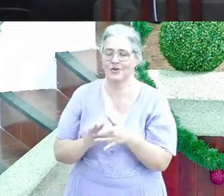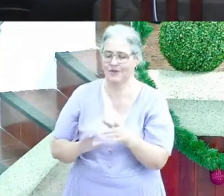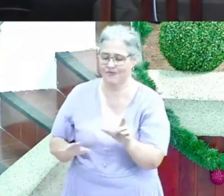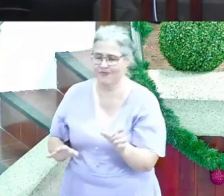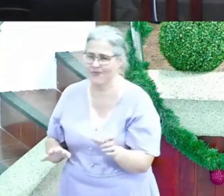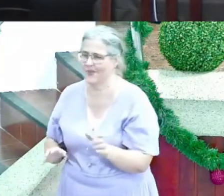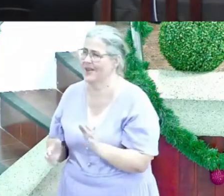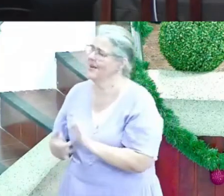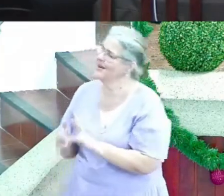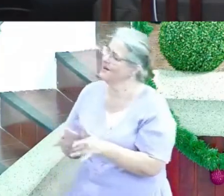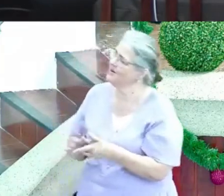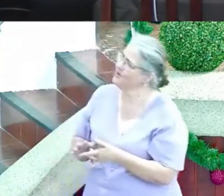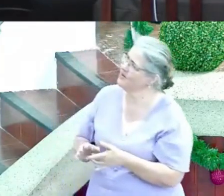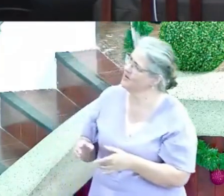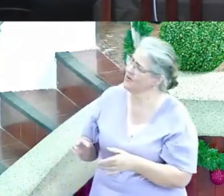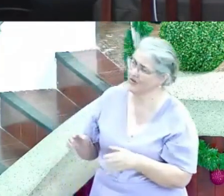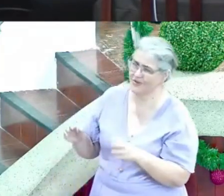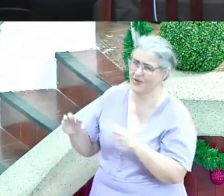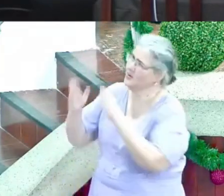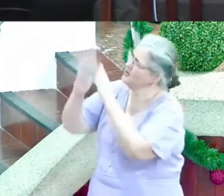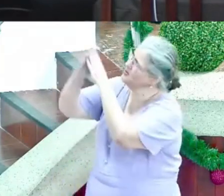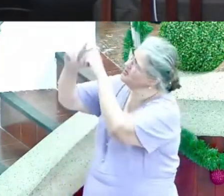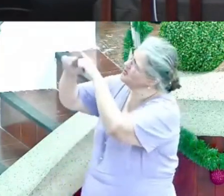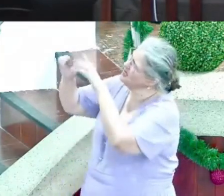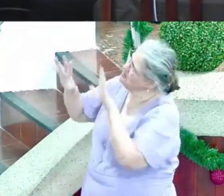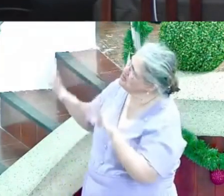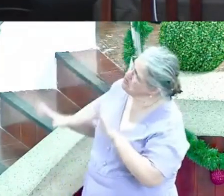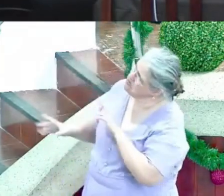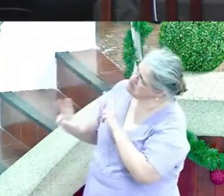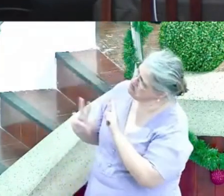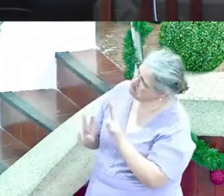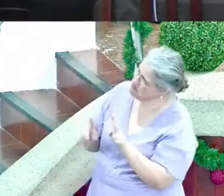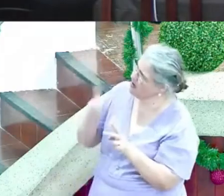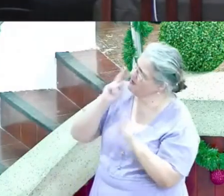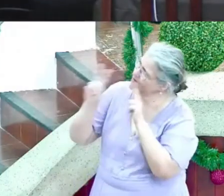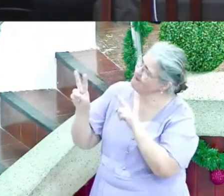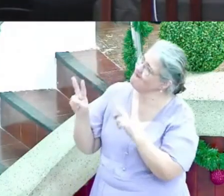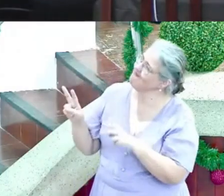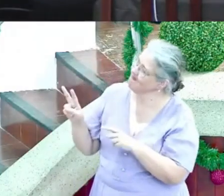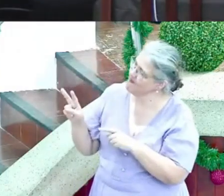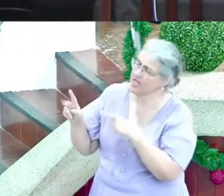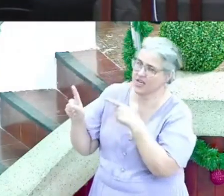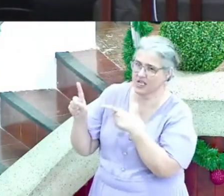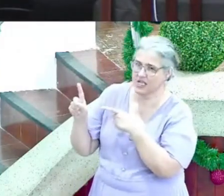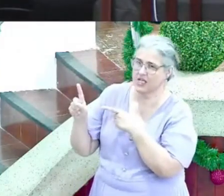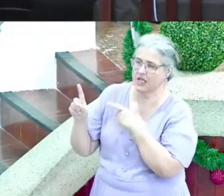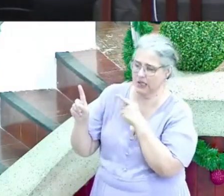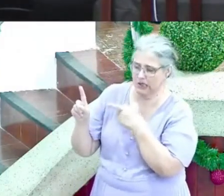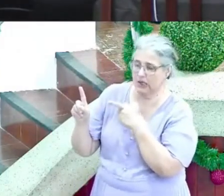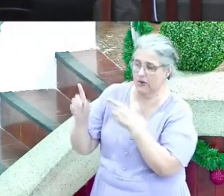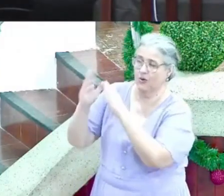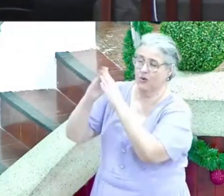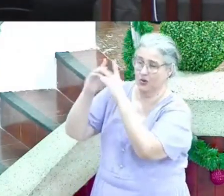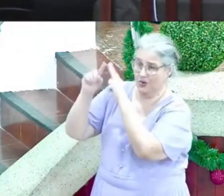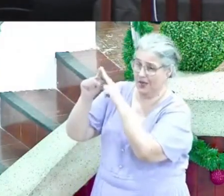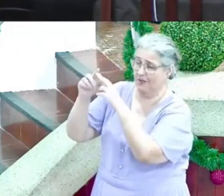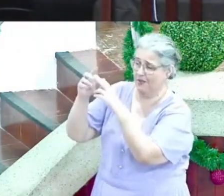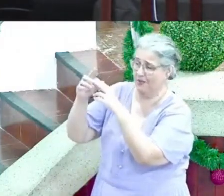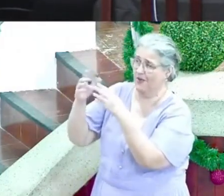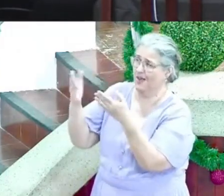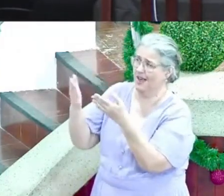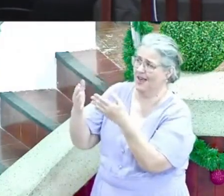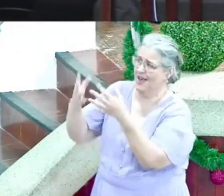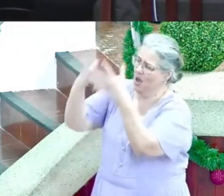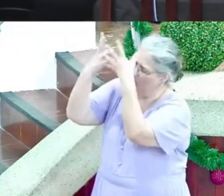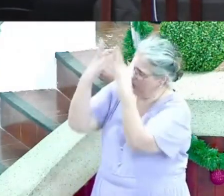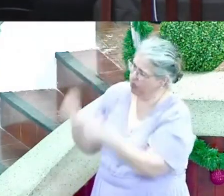esse templo. E Ele falava disso para se referir a Ele mesmo. O Deus habitando entre nós, o